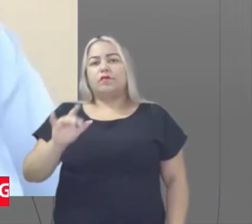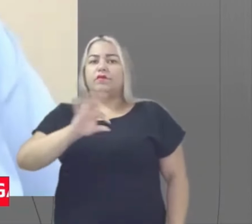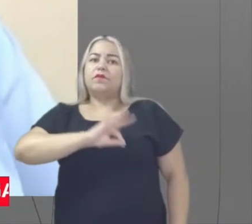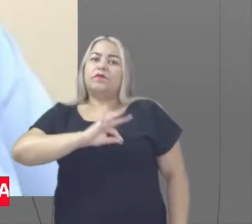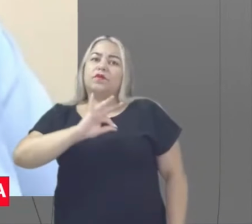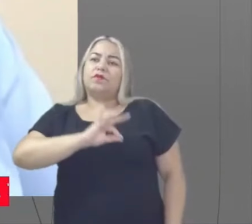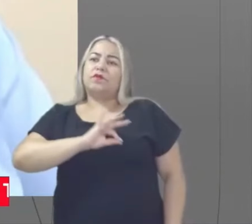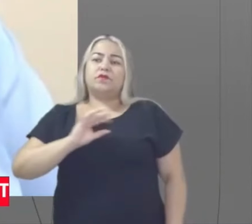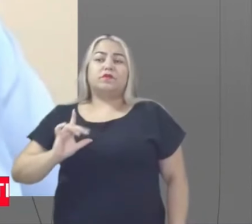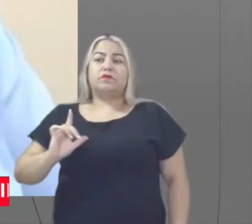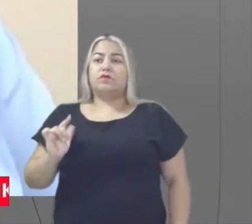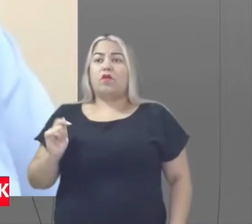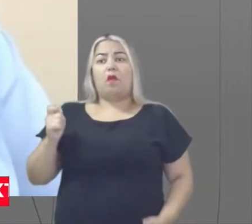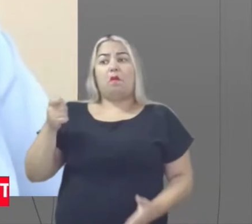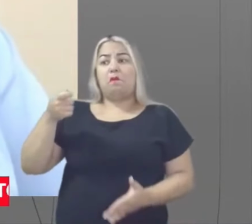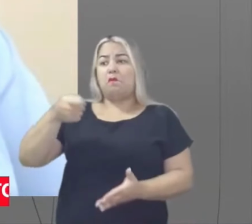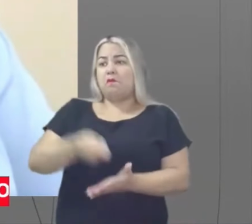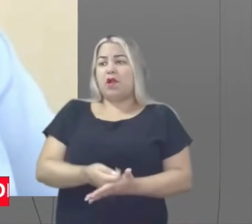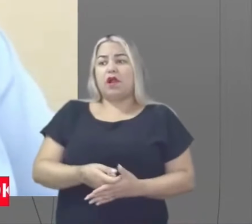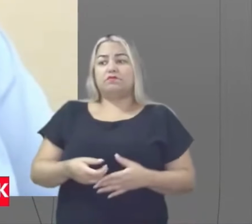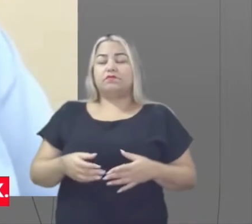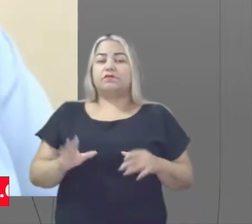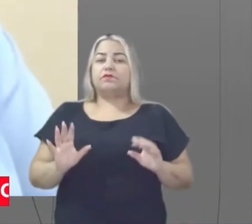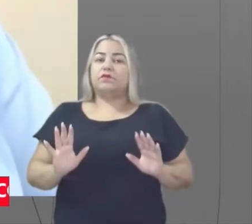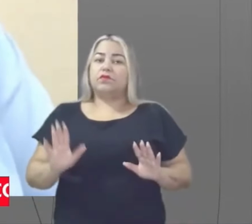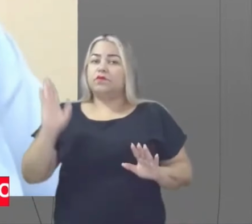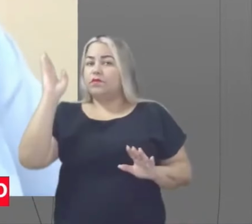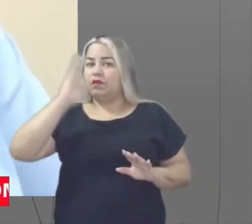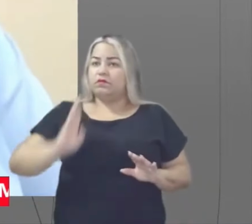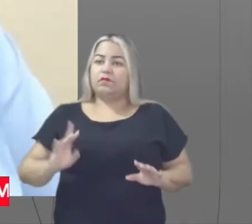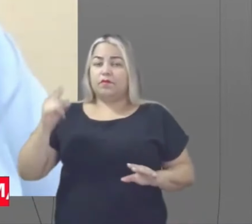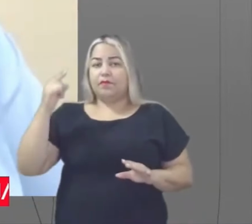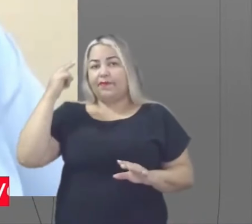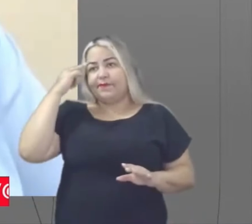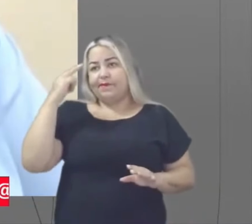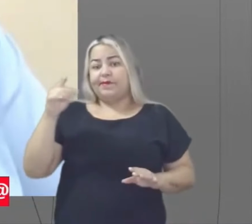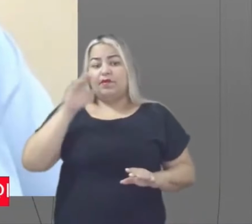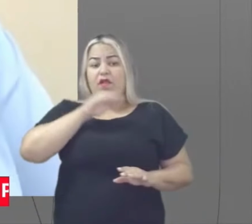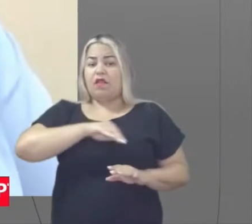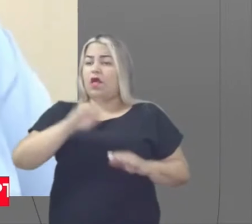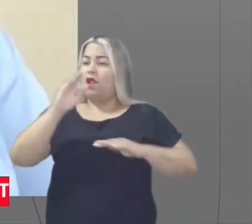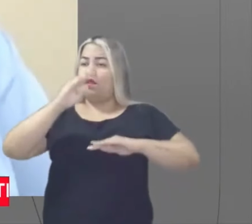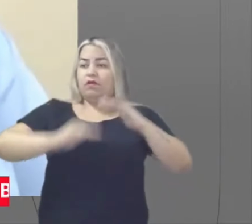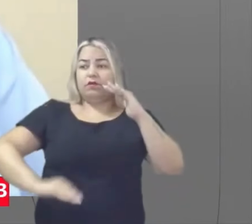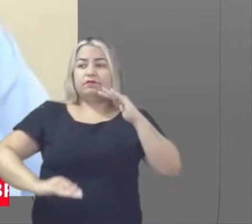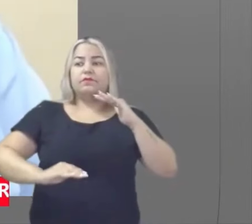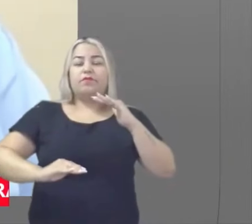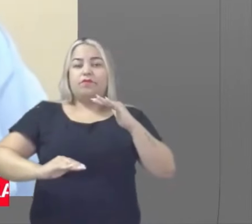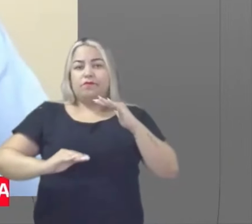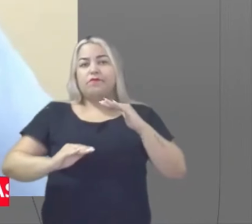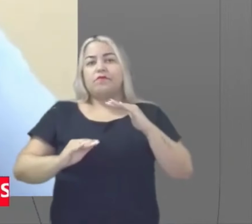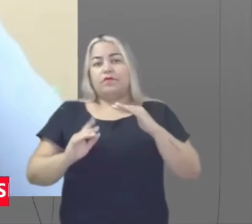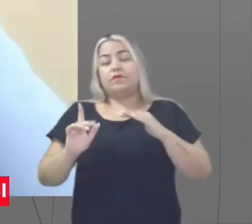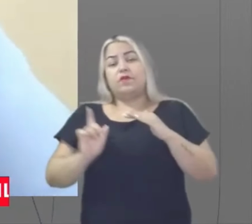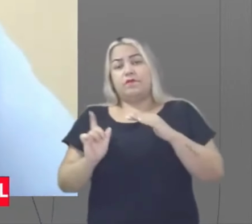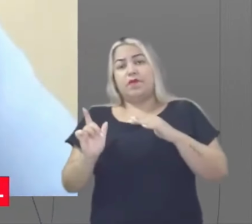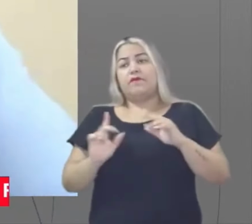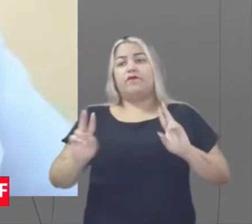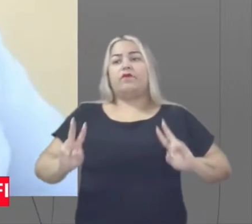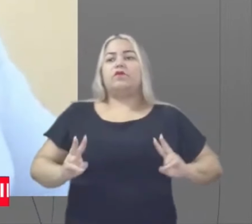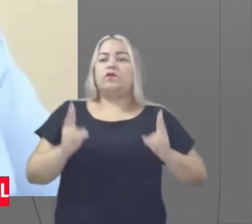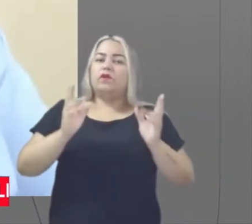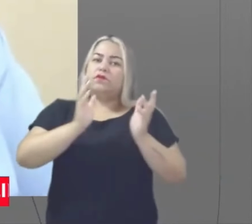mal pagas do Brasil. Pensar sobre esse aspecto também é muito relevante e vale a pena a gente valorizar a